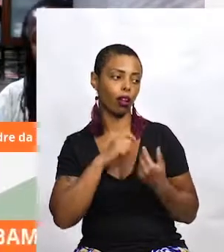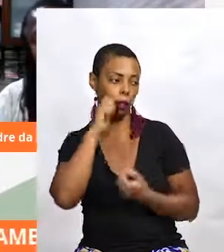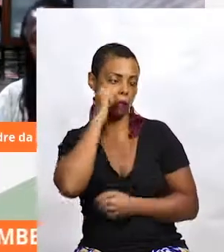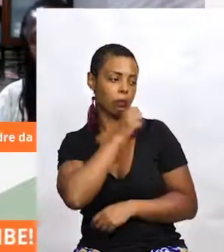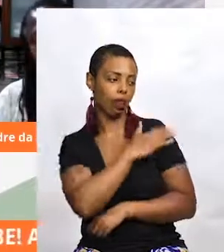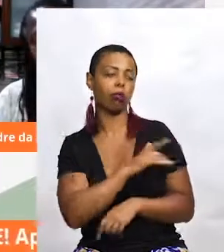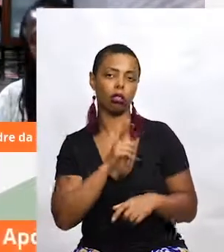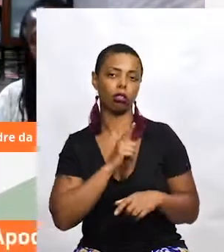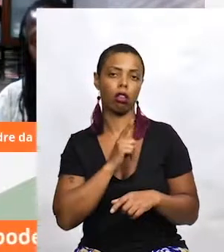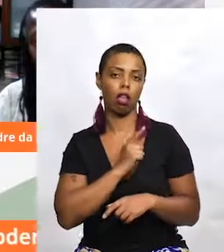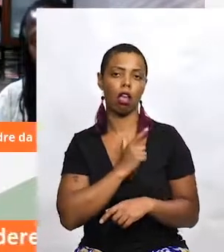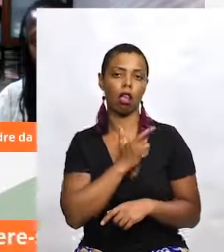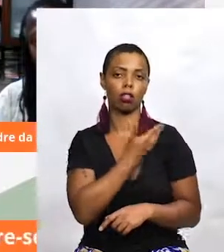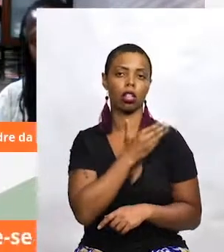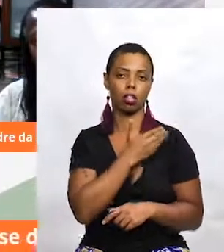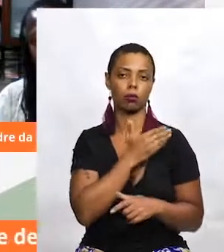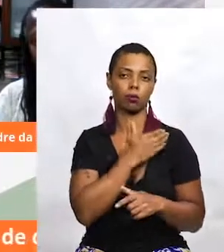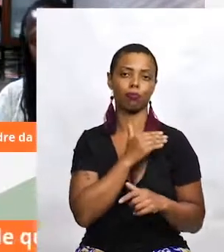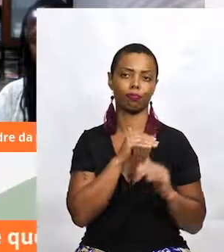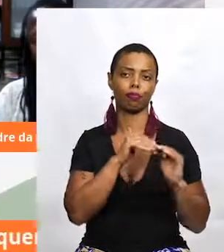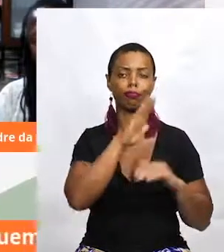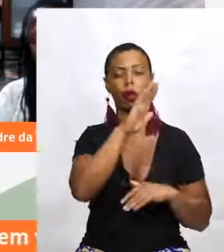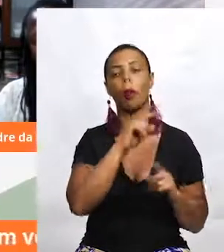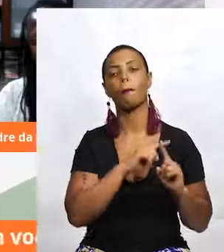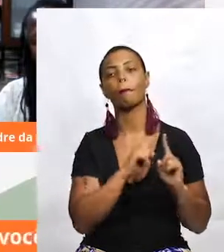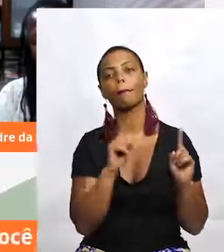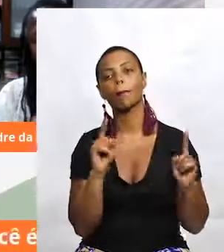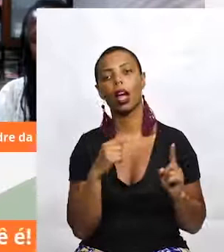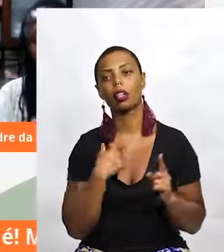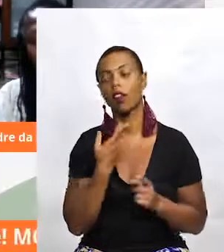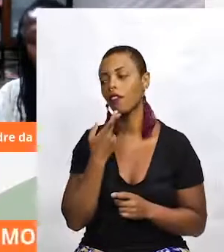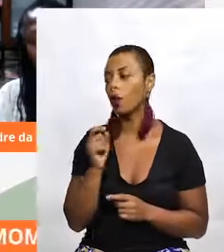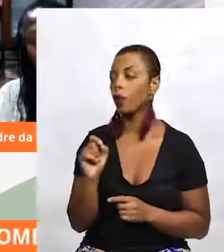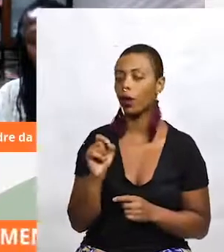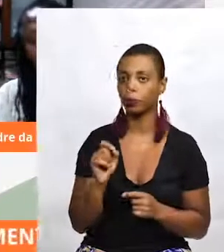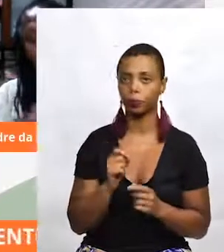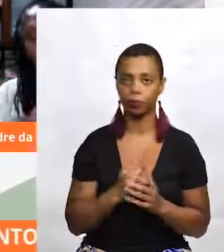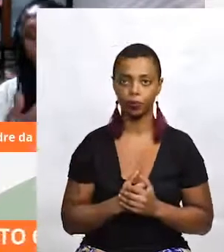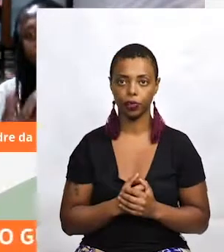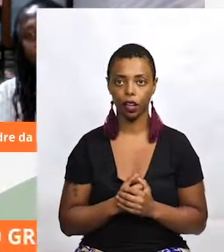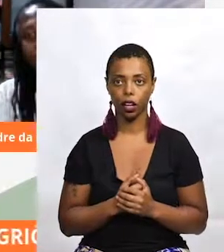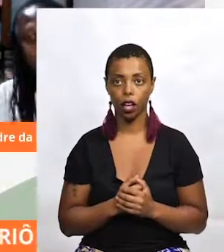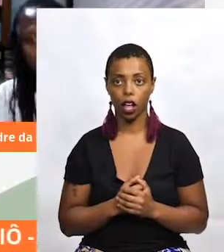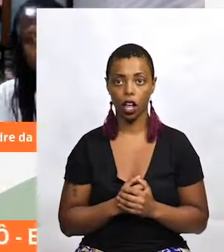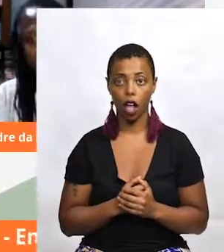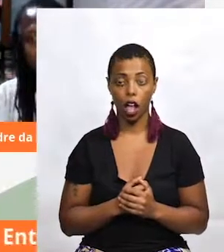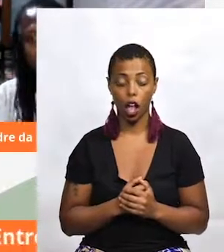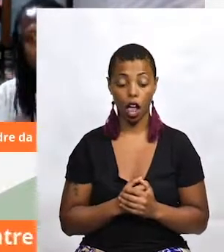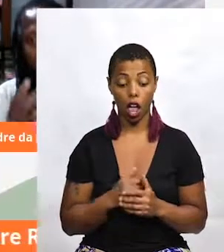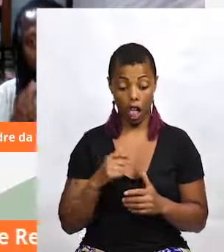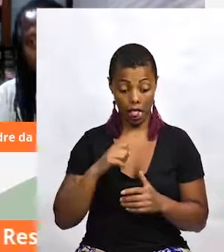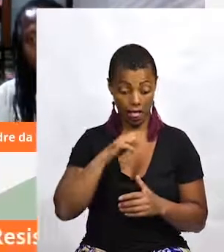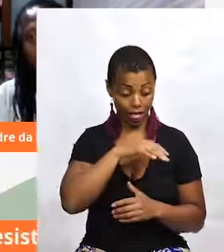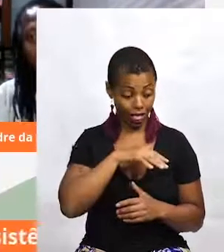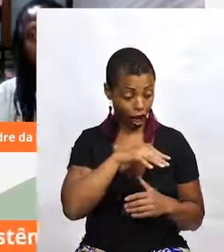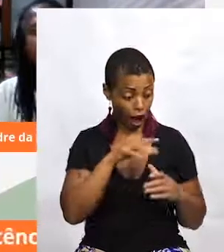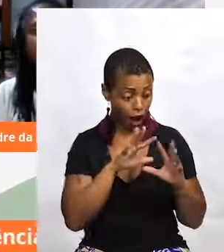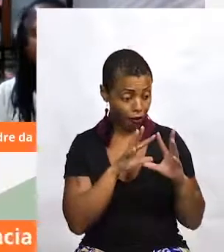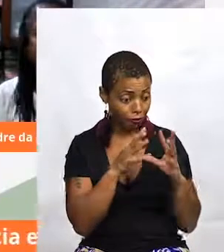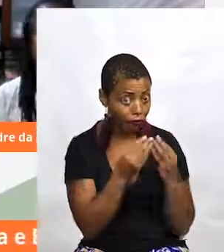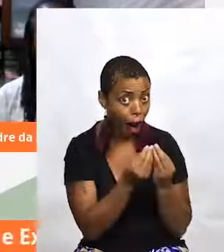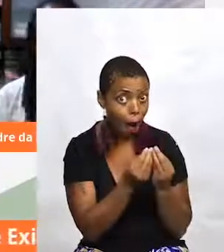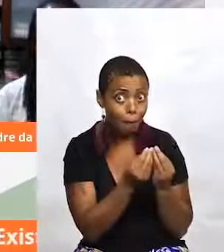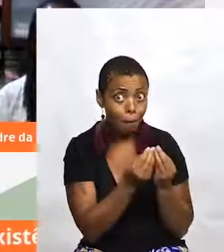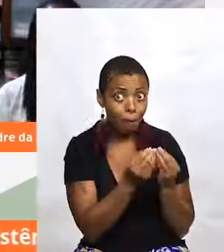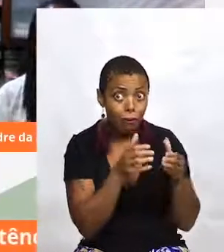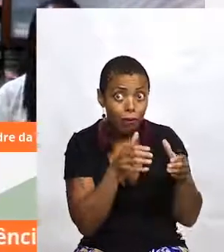Agora, como eu tenho falado, assim, o problema é quando você tem dentro da própria família a naturalização